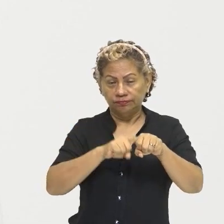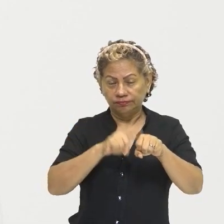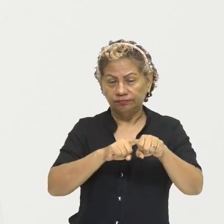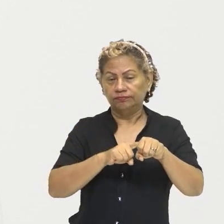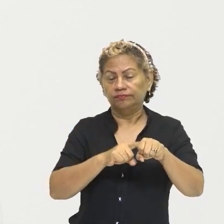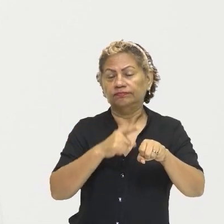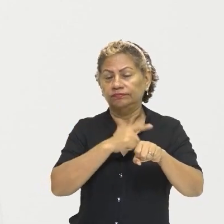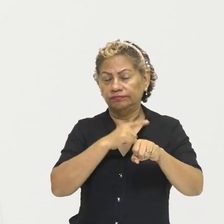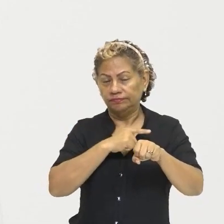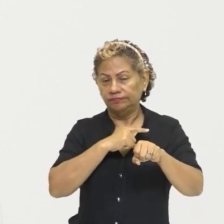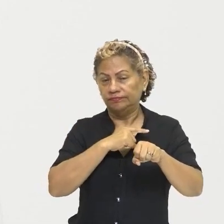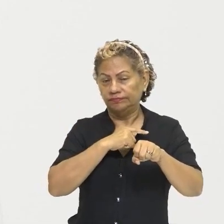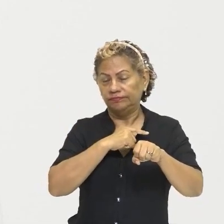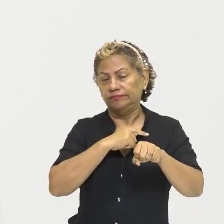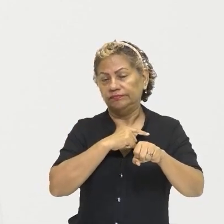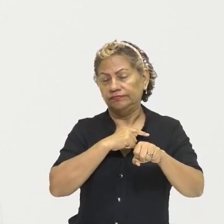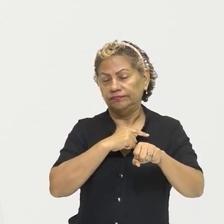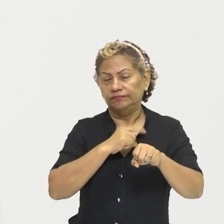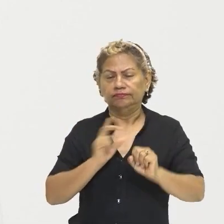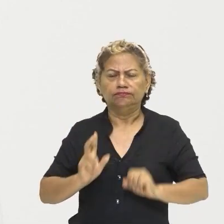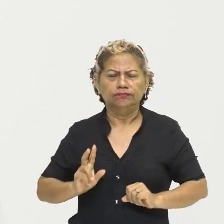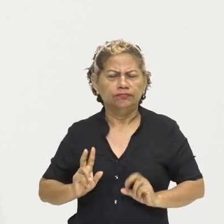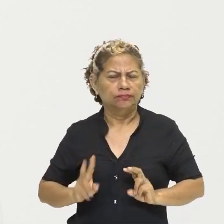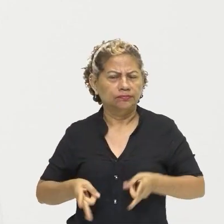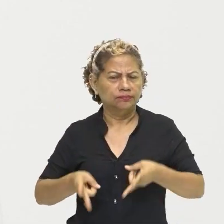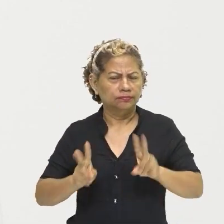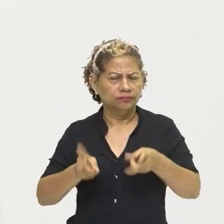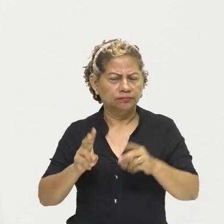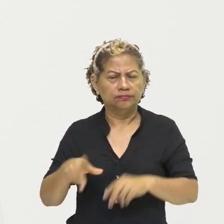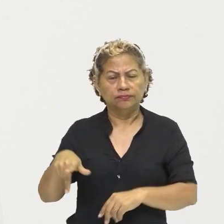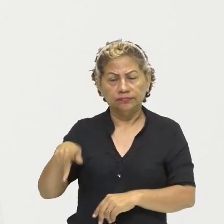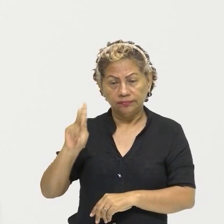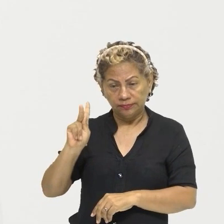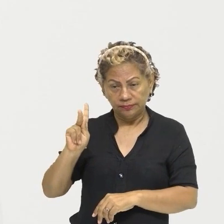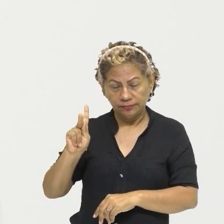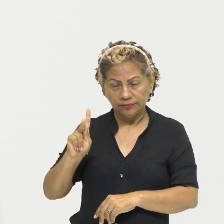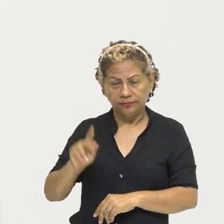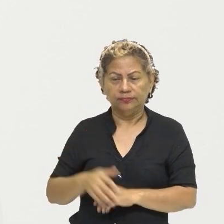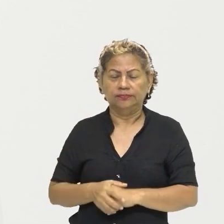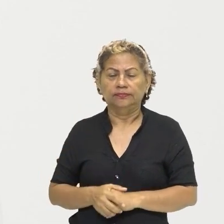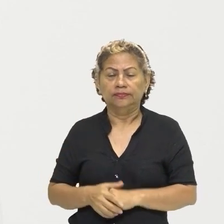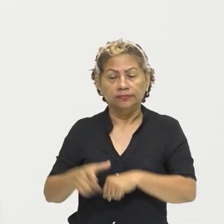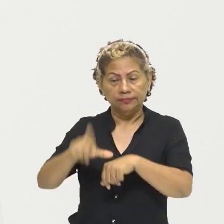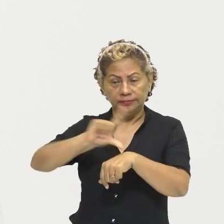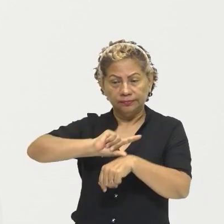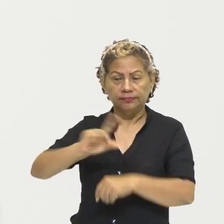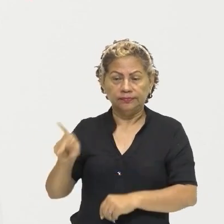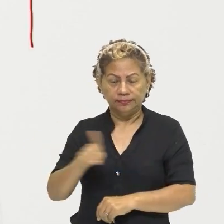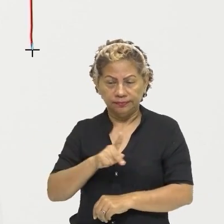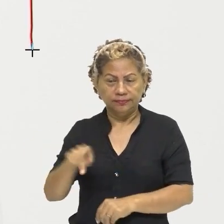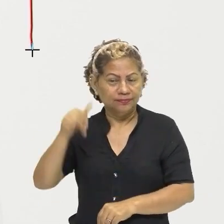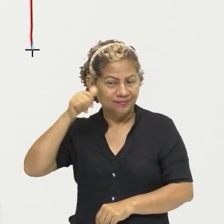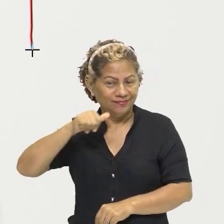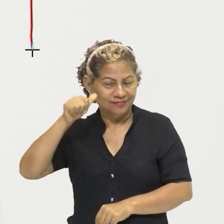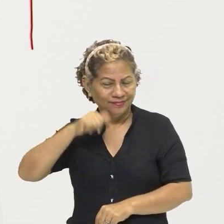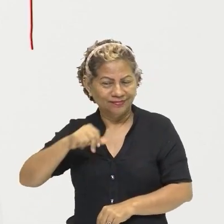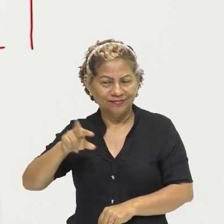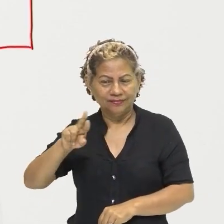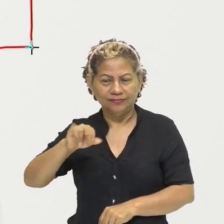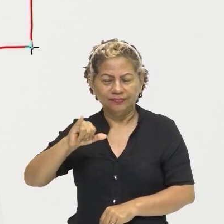igual para todos os planetas. Essa constante K, como a professora Risolda explicou, ela tende a